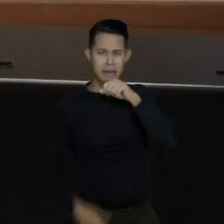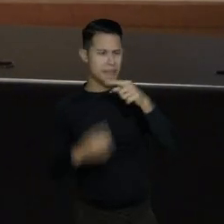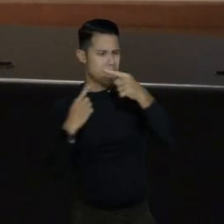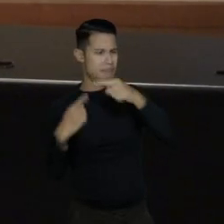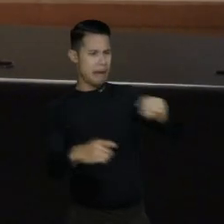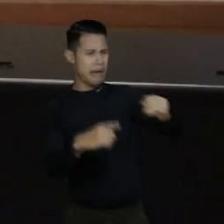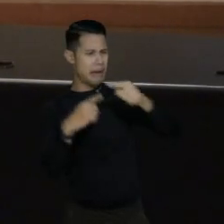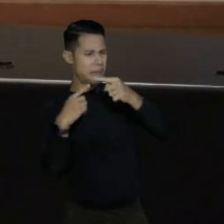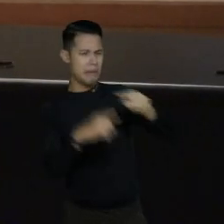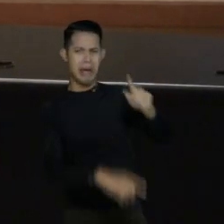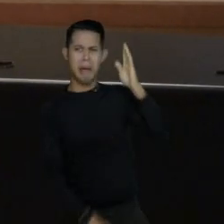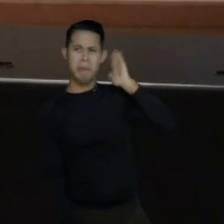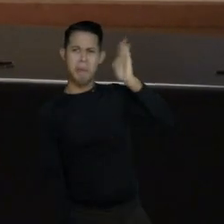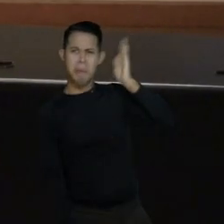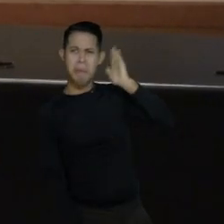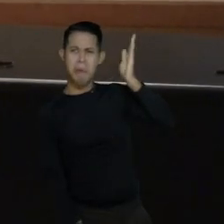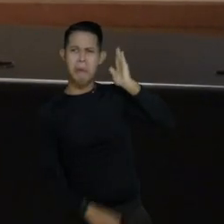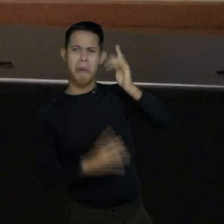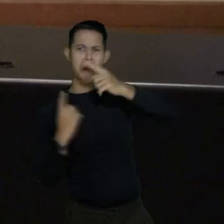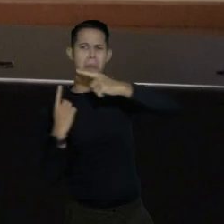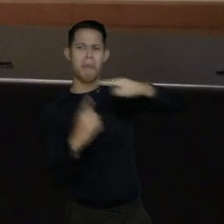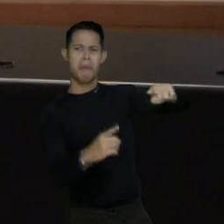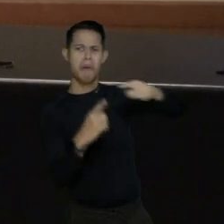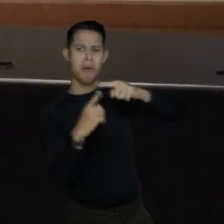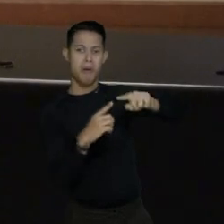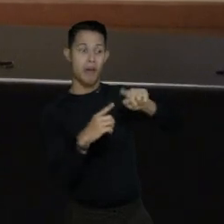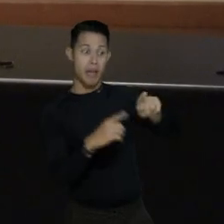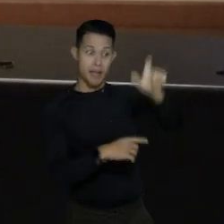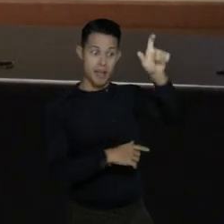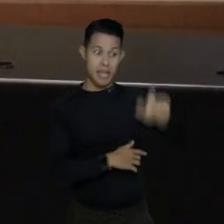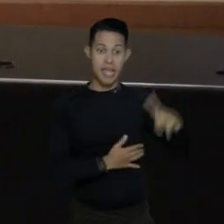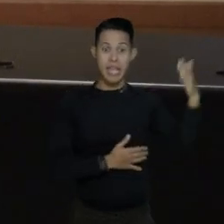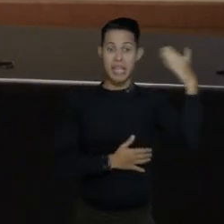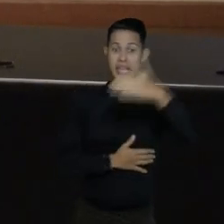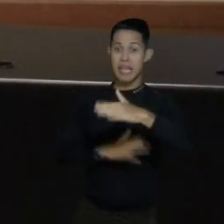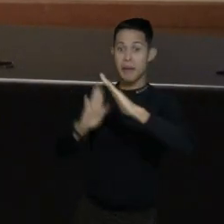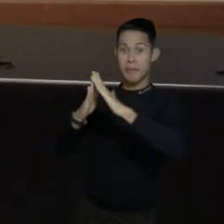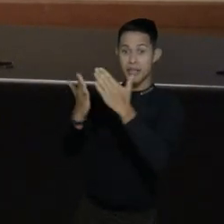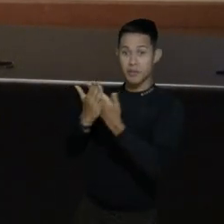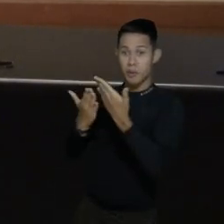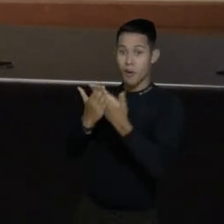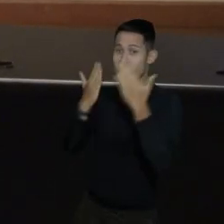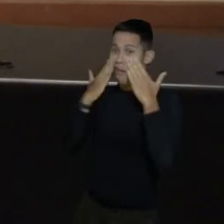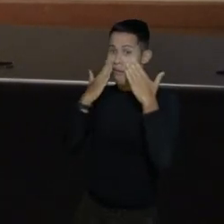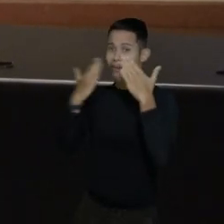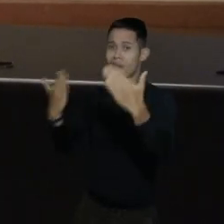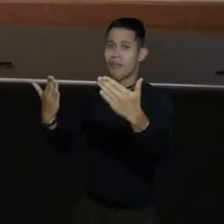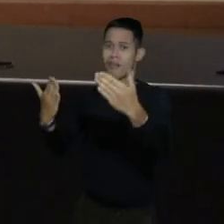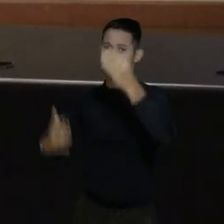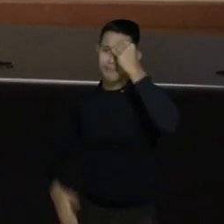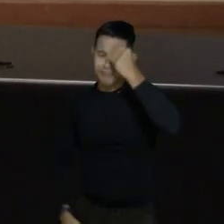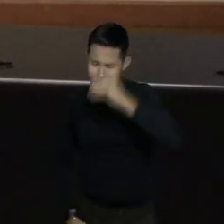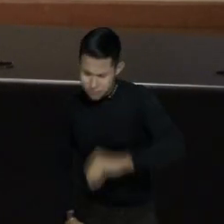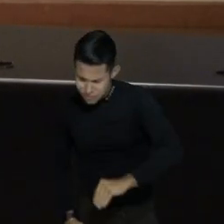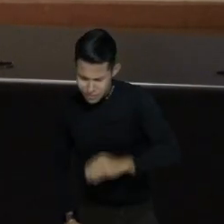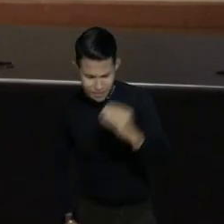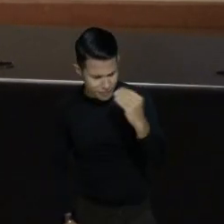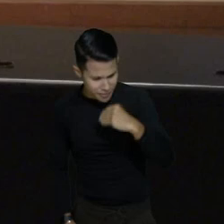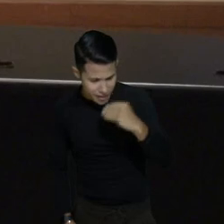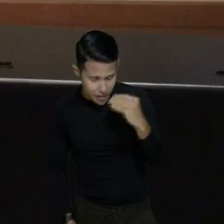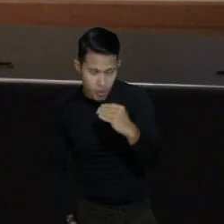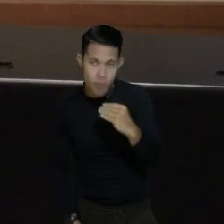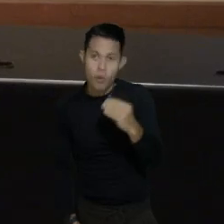irmãos ele ia pra escola e só era exposto a mais situações de fracasso é lógico que ele quer abandonar a